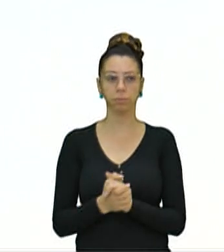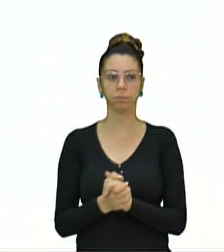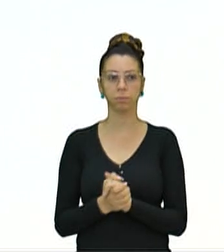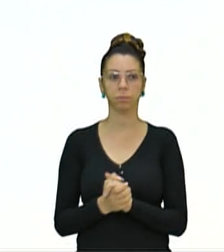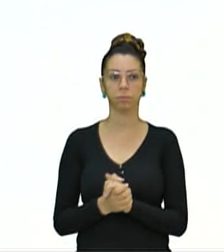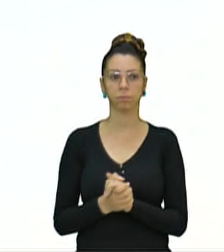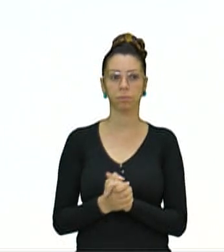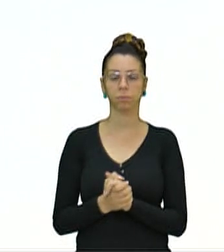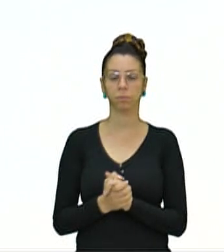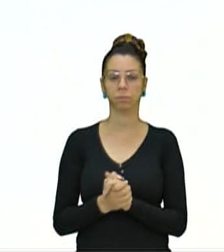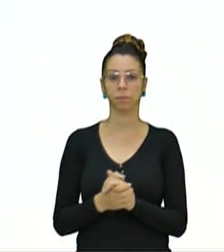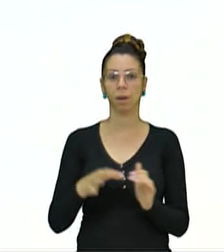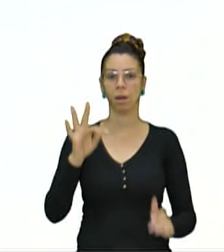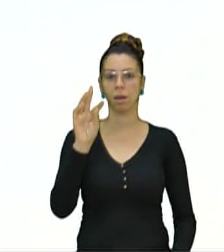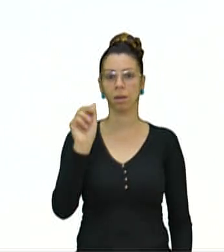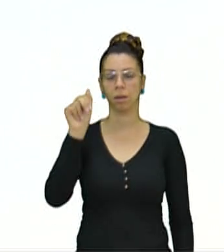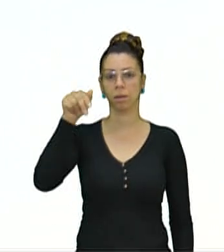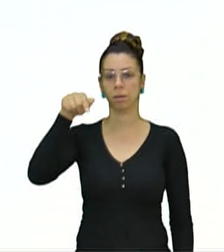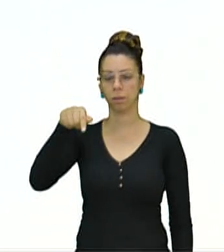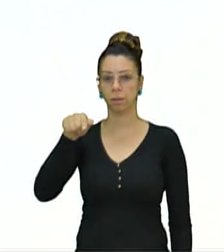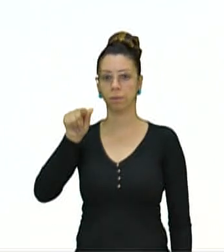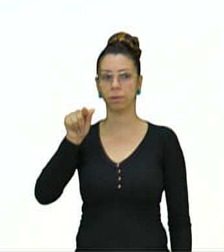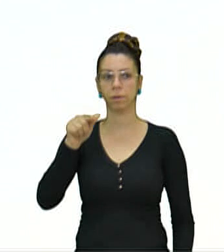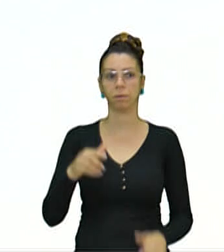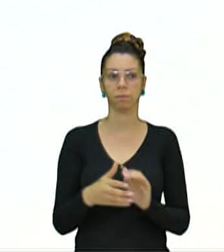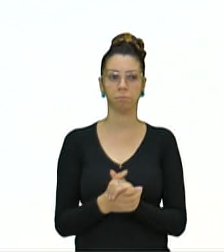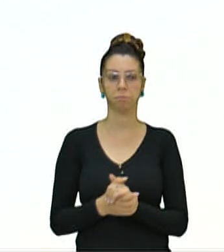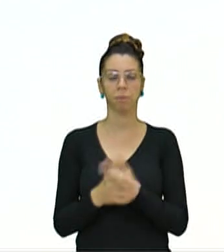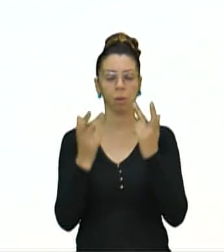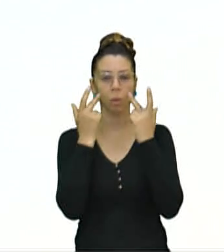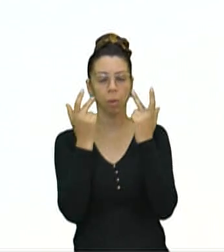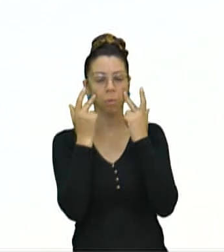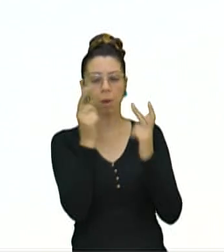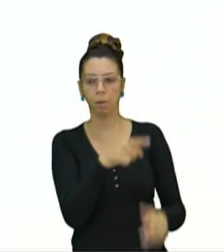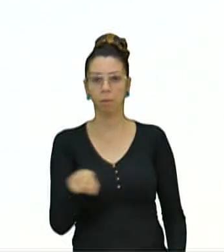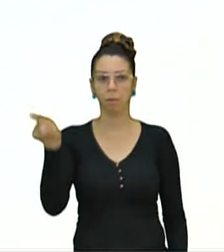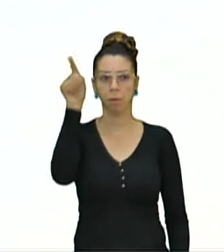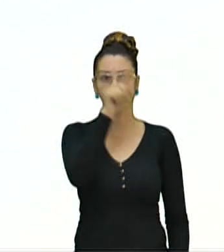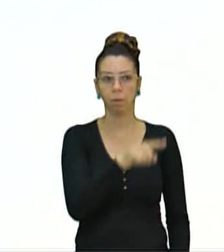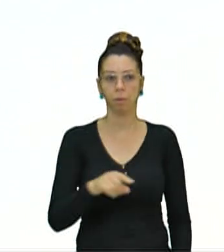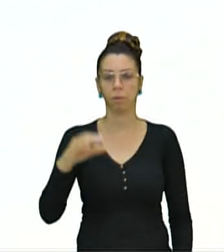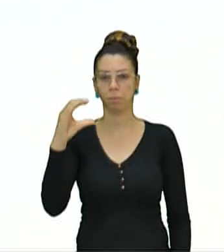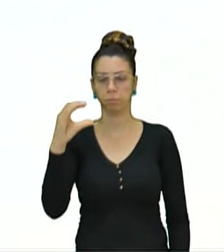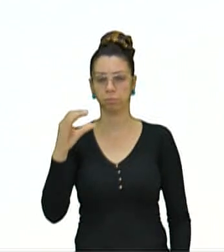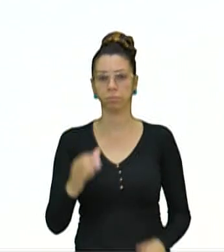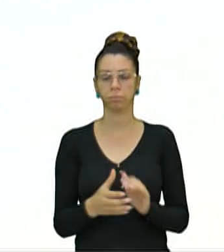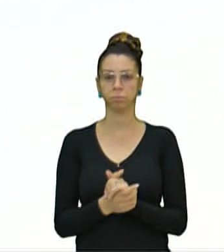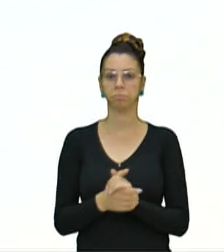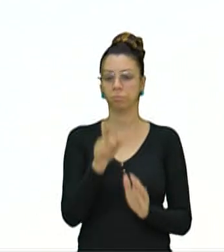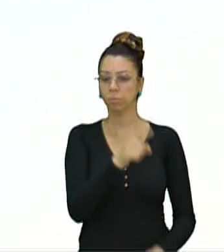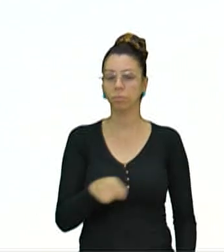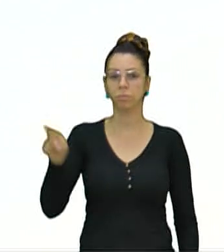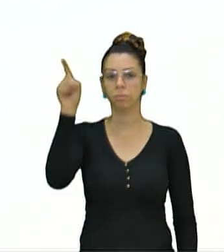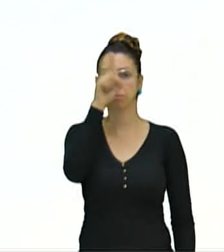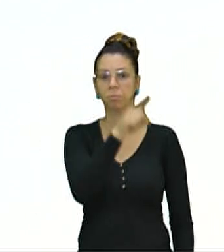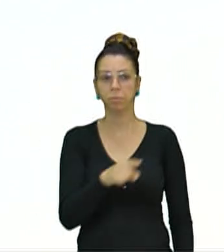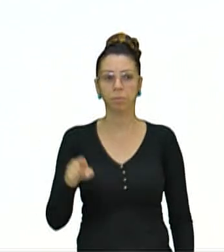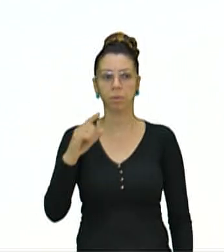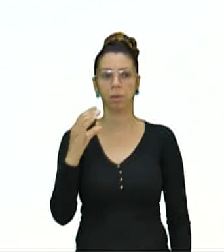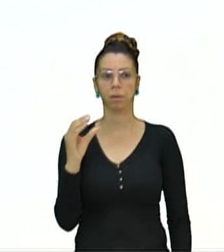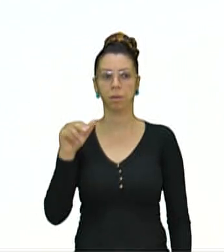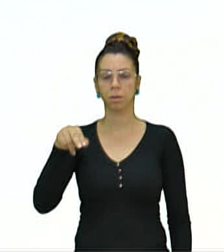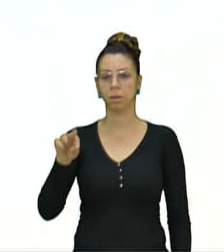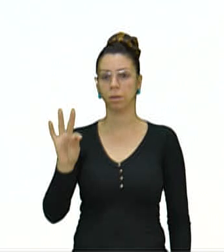trajetória, normal à trajetória centrípeta, normal à trajetória centrífuga ou nenhuma